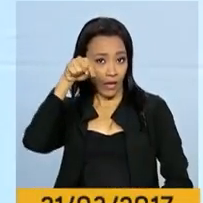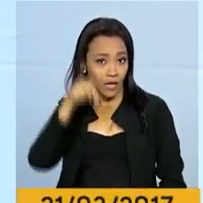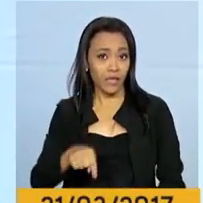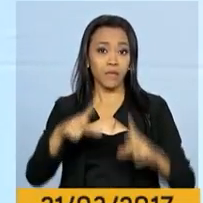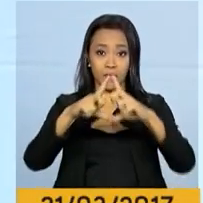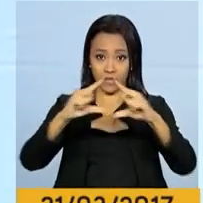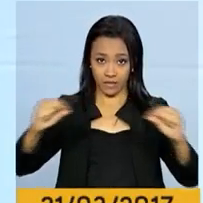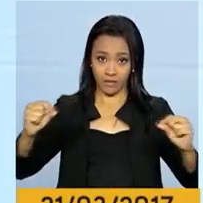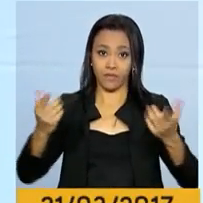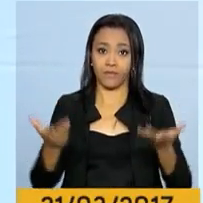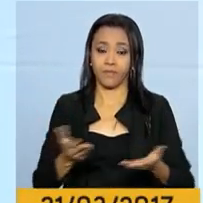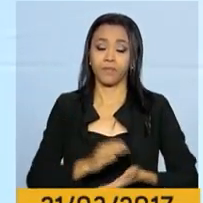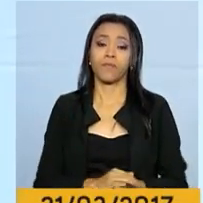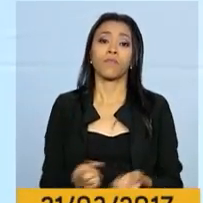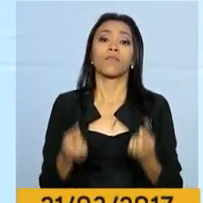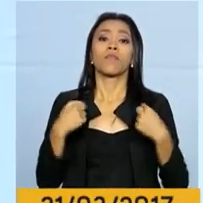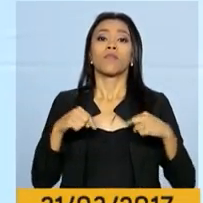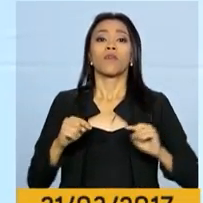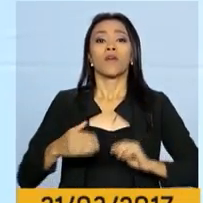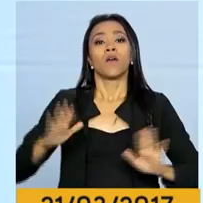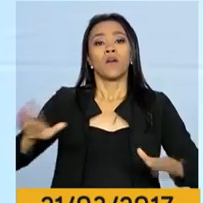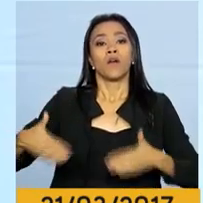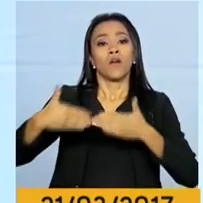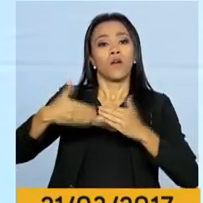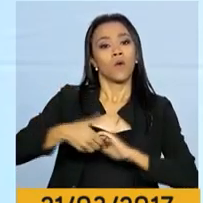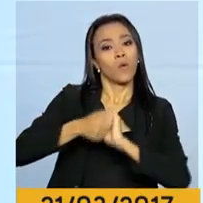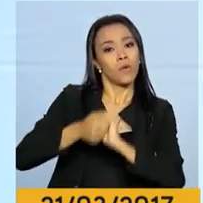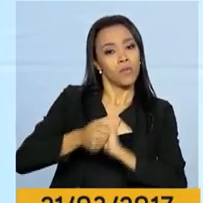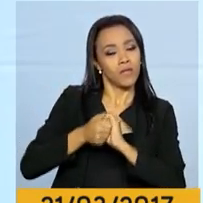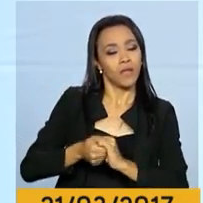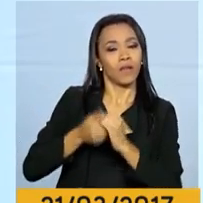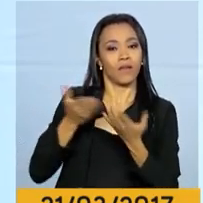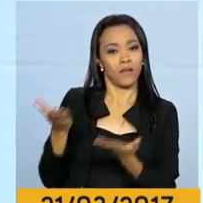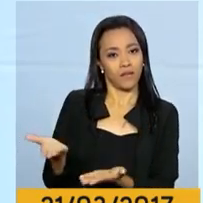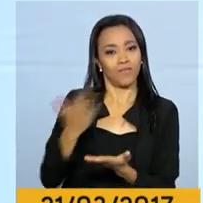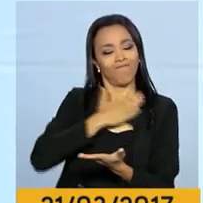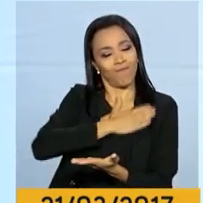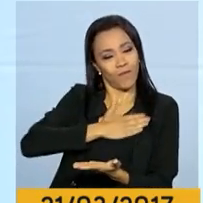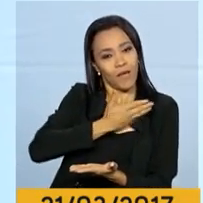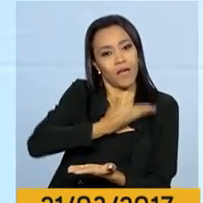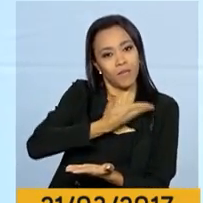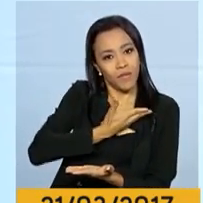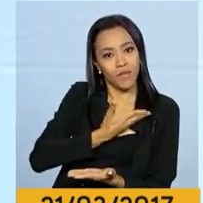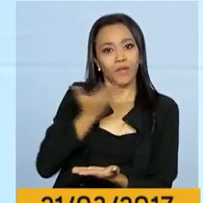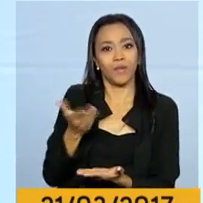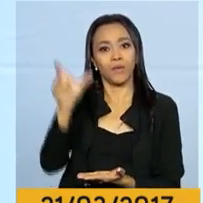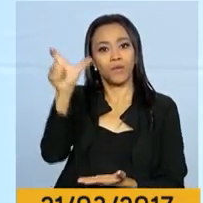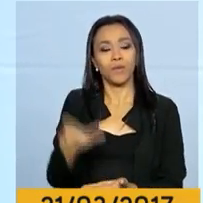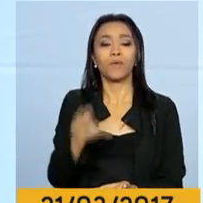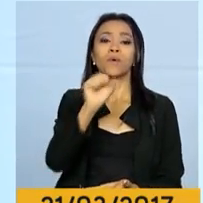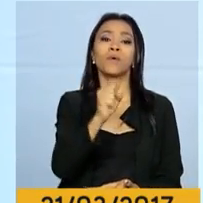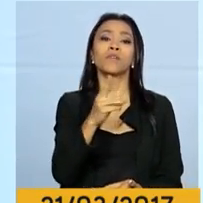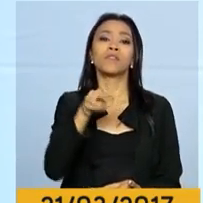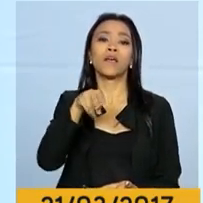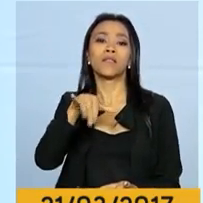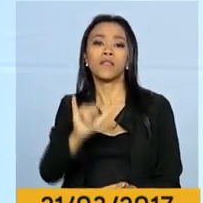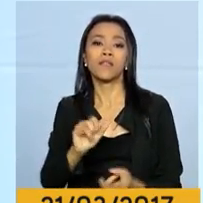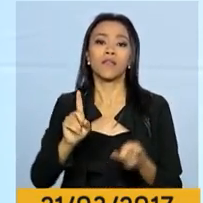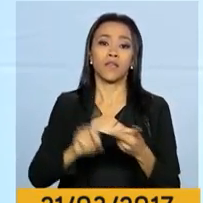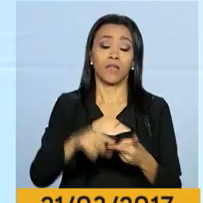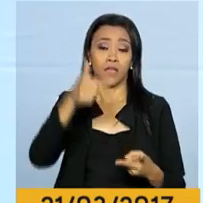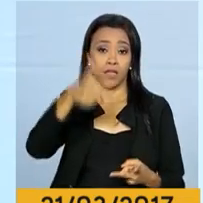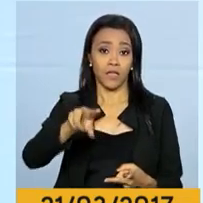em Brasília. Cumprimentar o querido amigo presidente José Sarney, querido amigo Aloysio Nunes, querido amigo